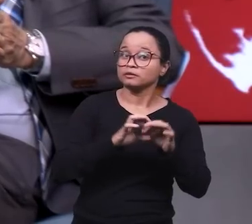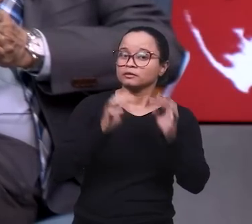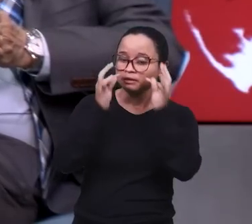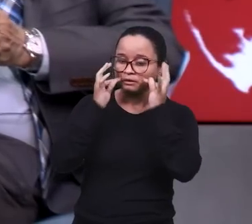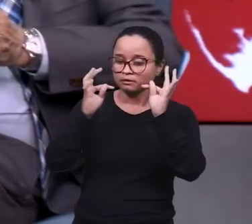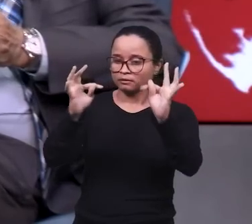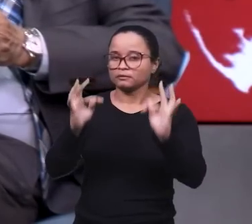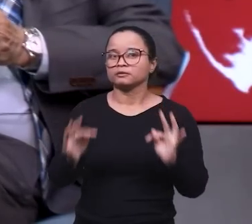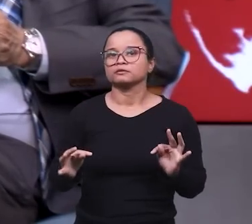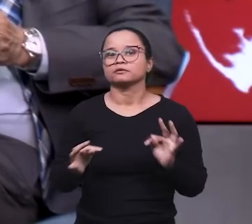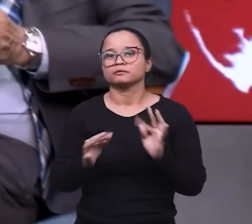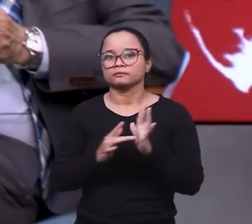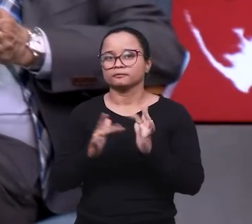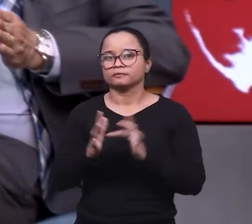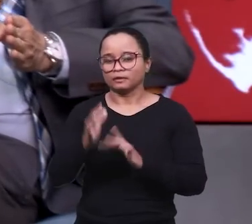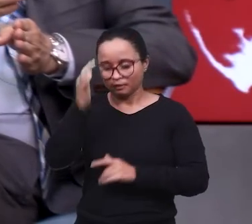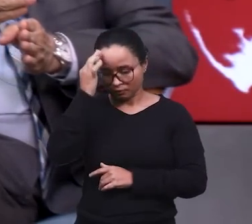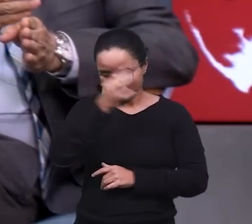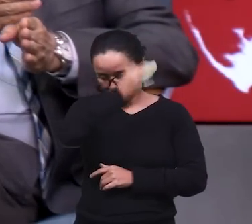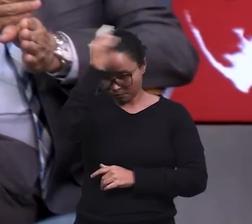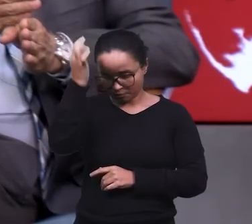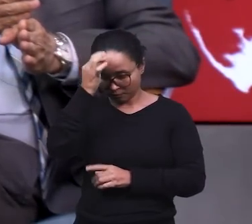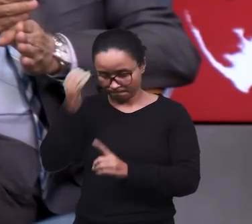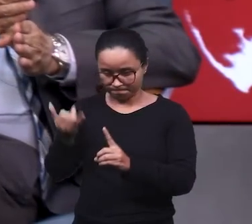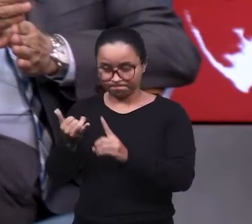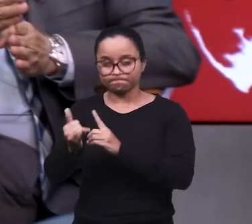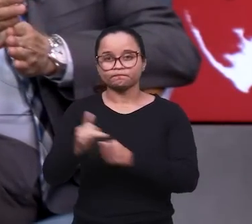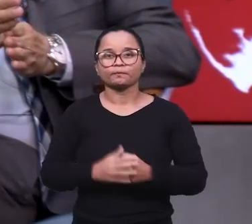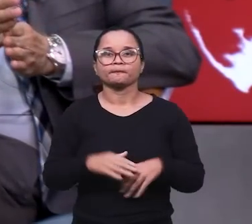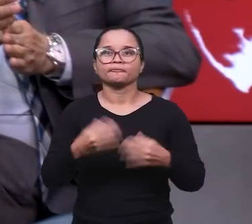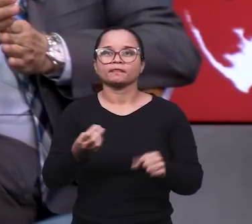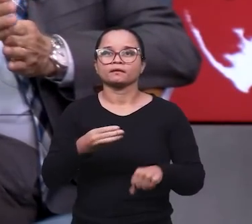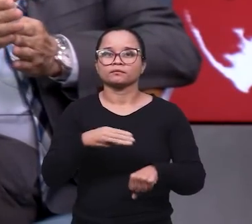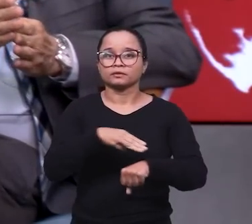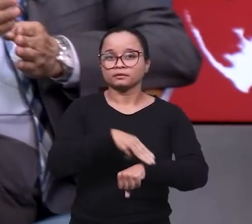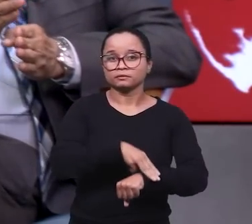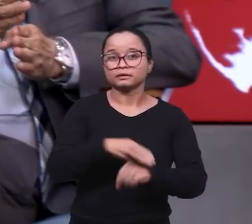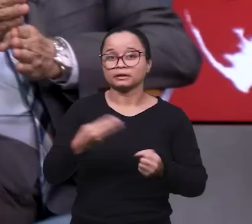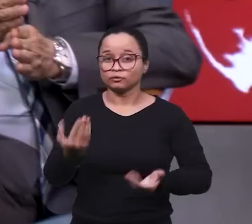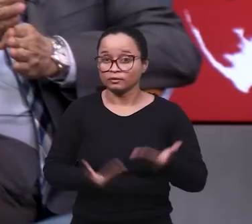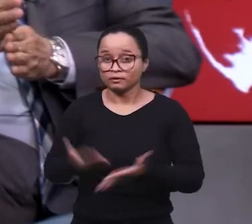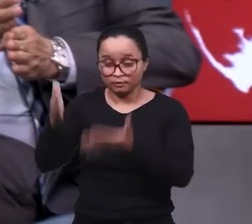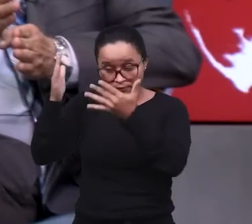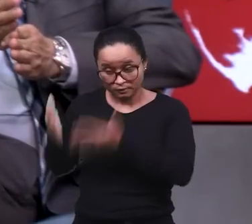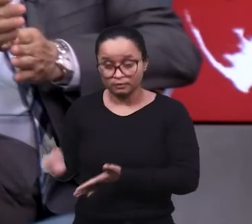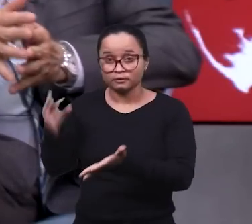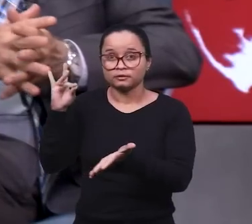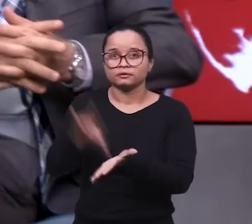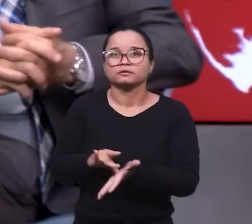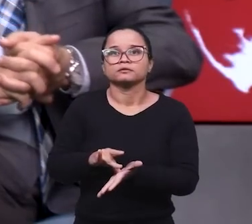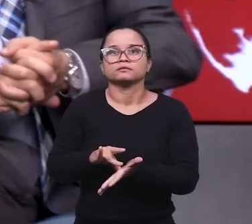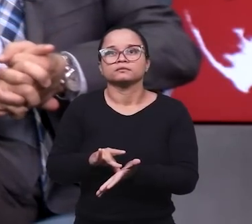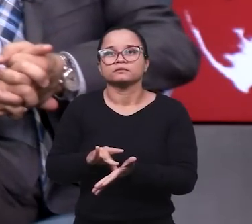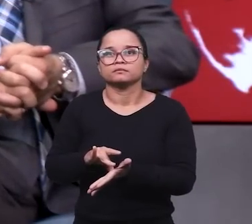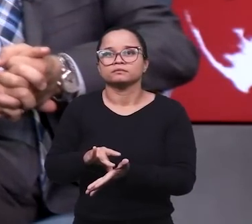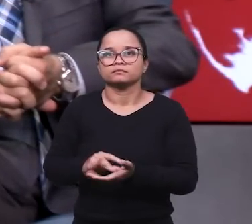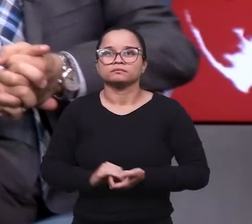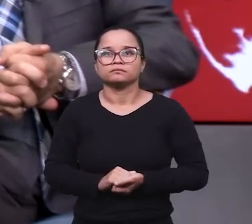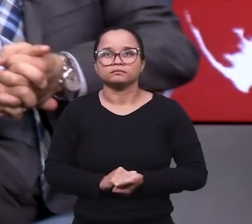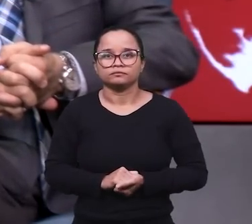testemunho de Jesus ao Espírito de profecia. Então, o ministério na igreja fiel e verdadeira, ele